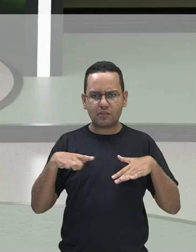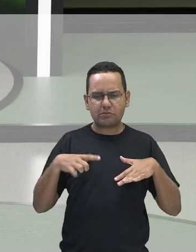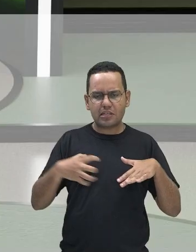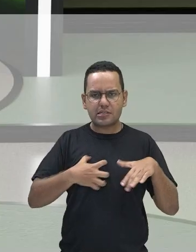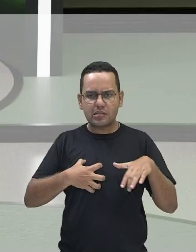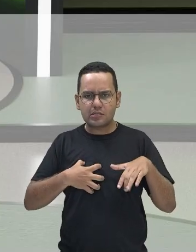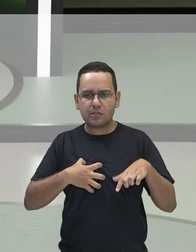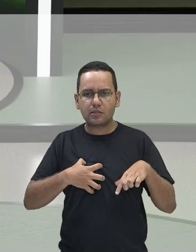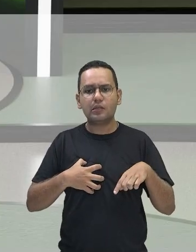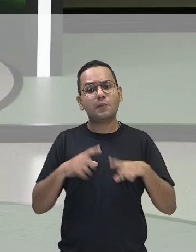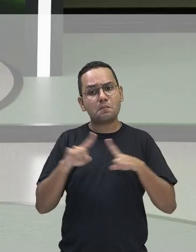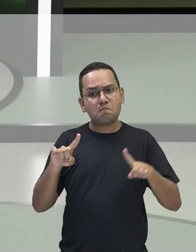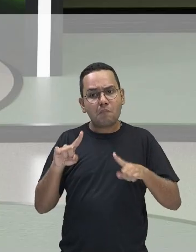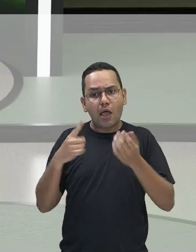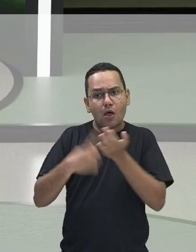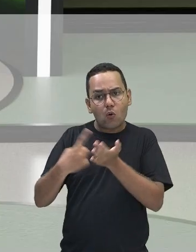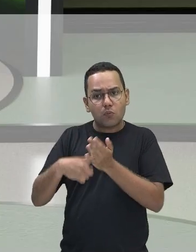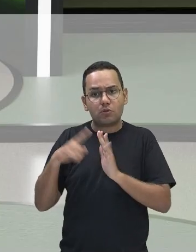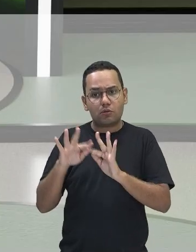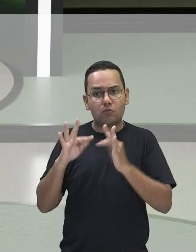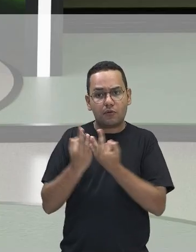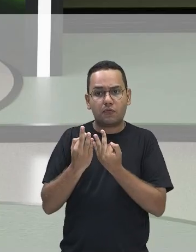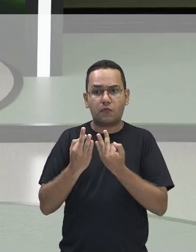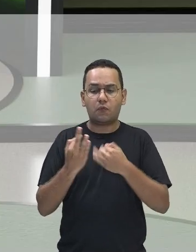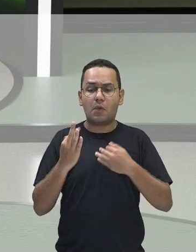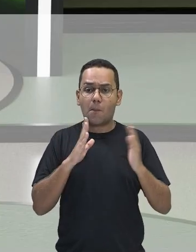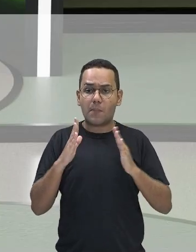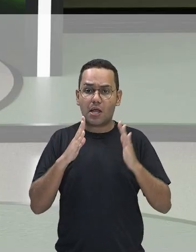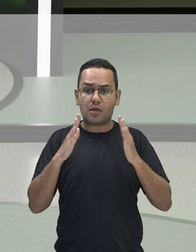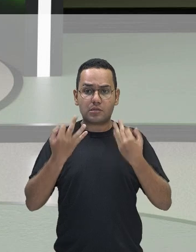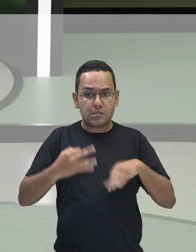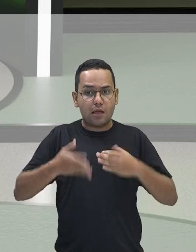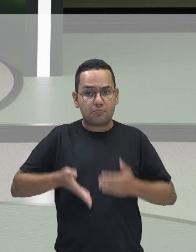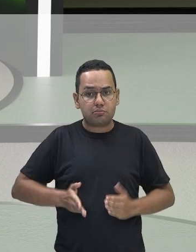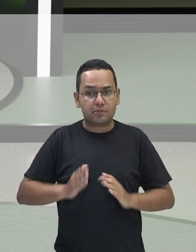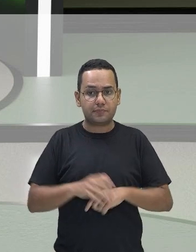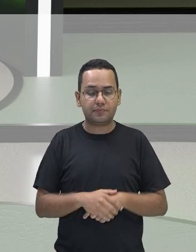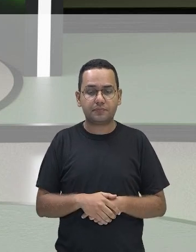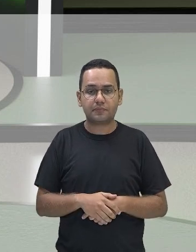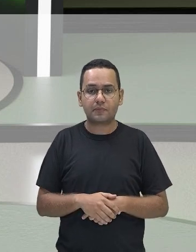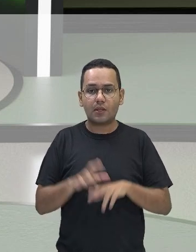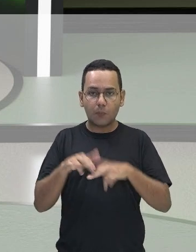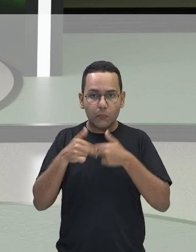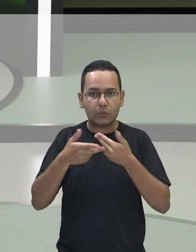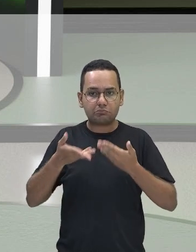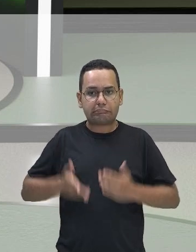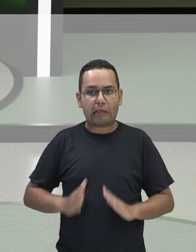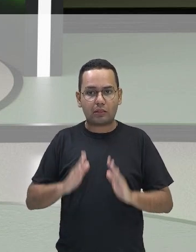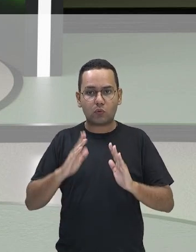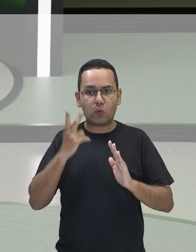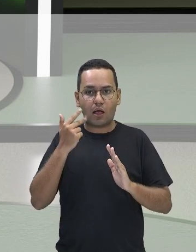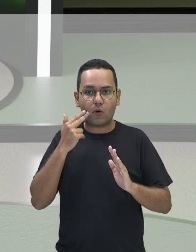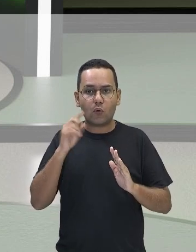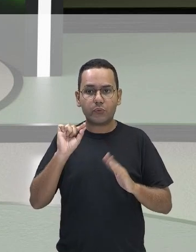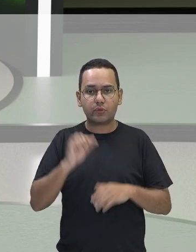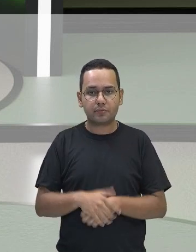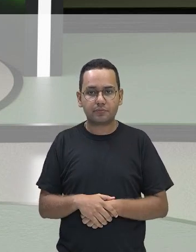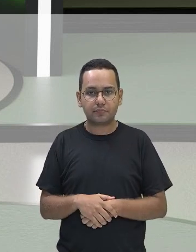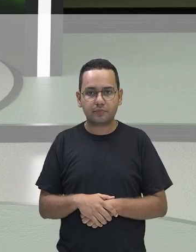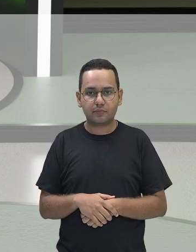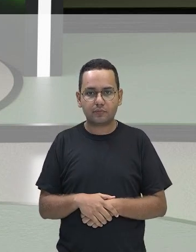com a mãe, com a família, o momento do nascimento. Tá? Mas num parto natural, esse tecido aí vai